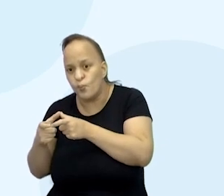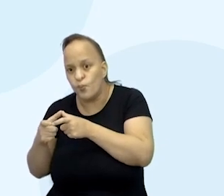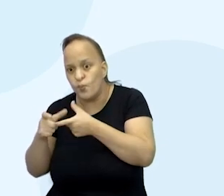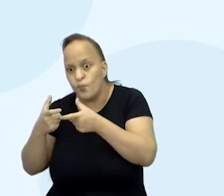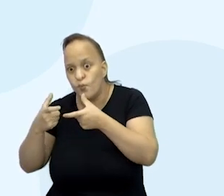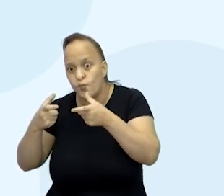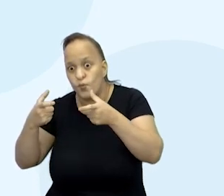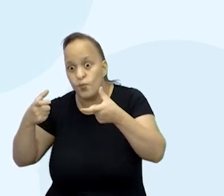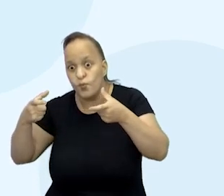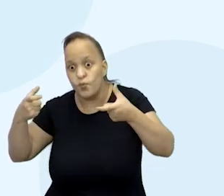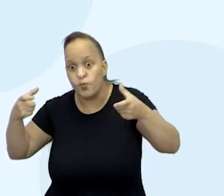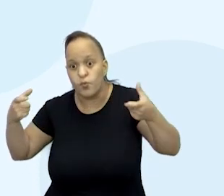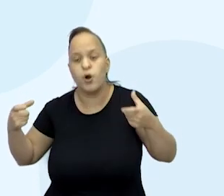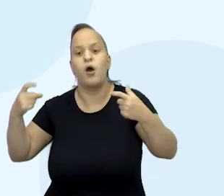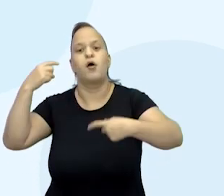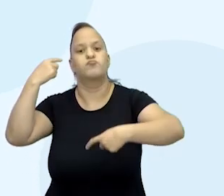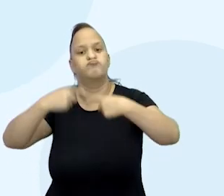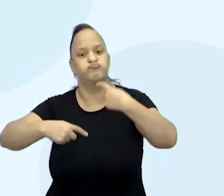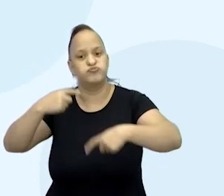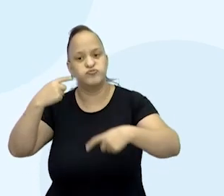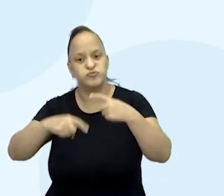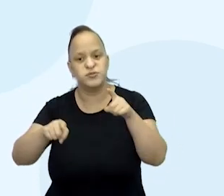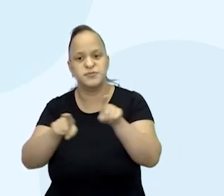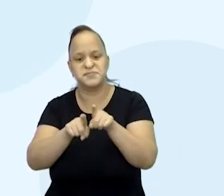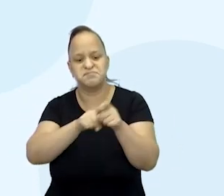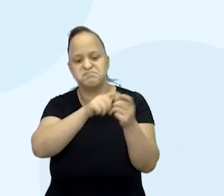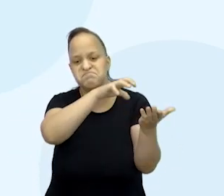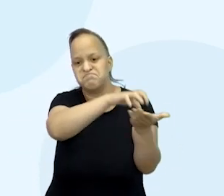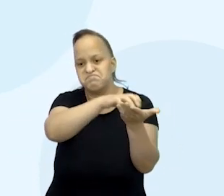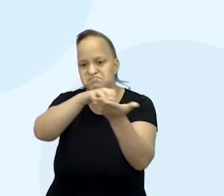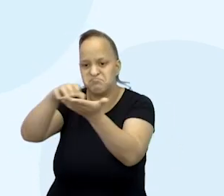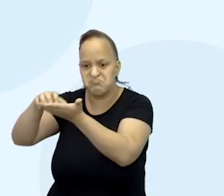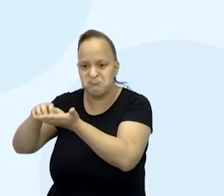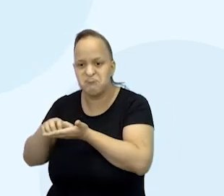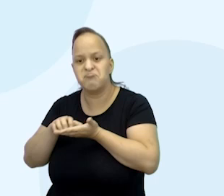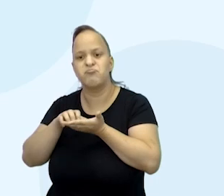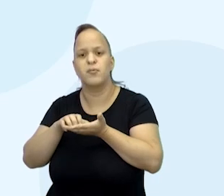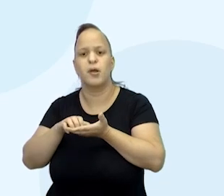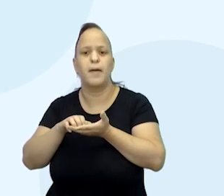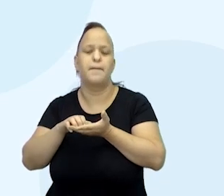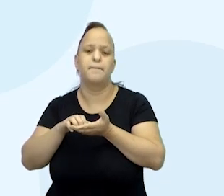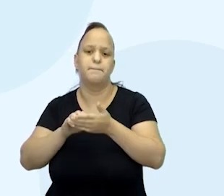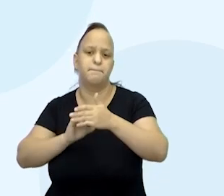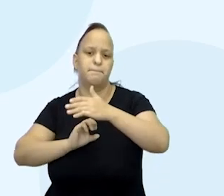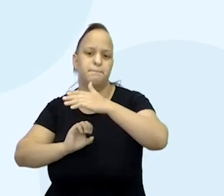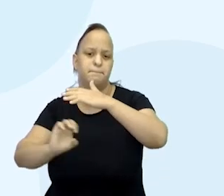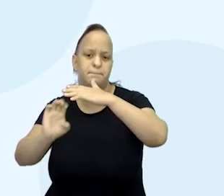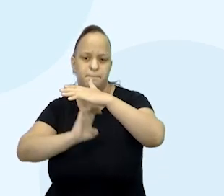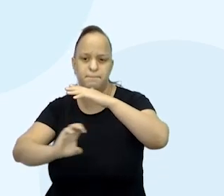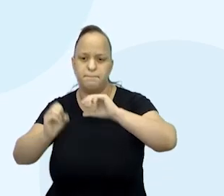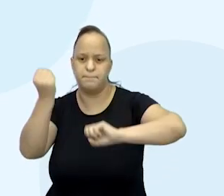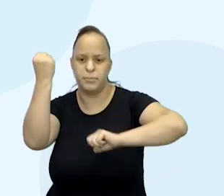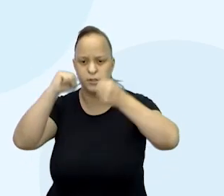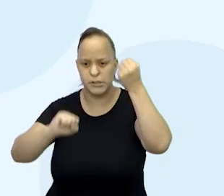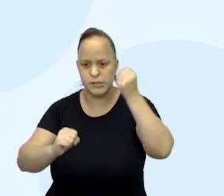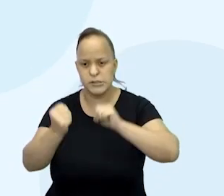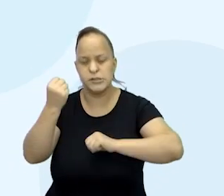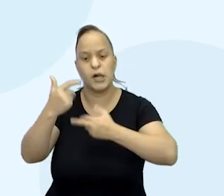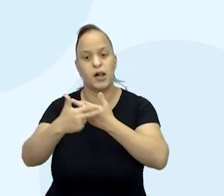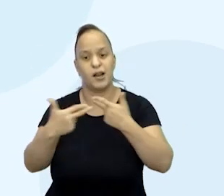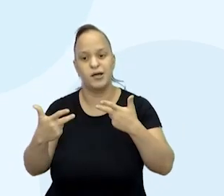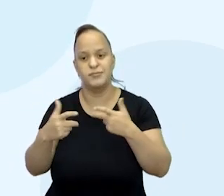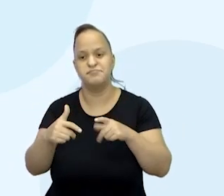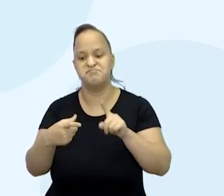importante centro político e polo econômico movido pela industrialização. O